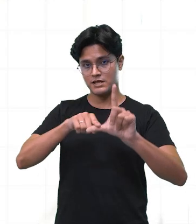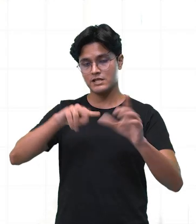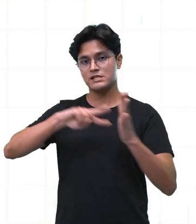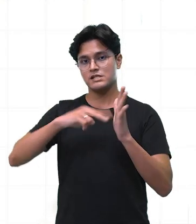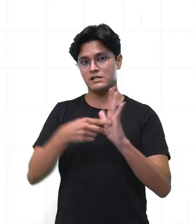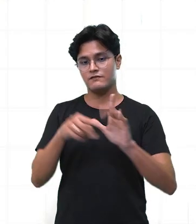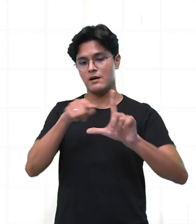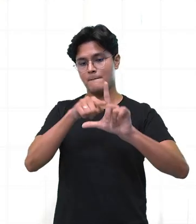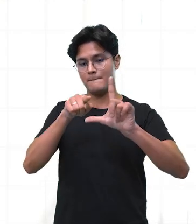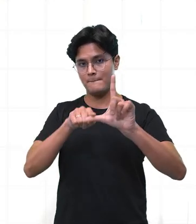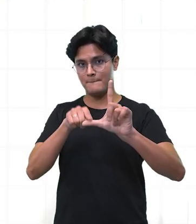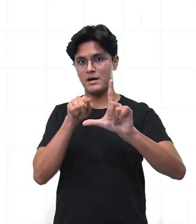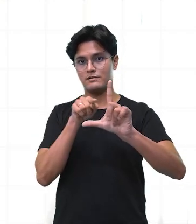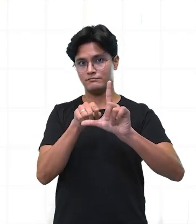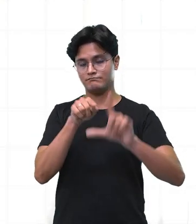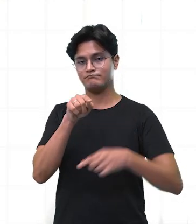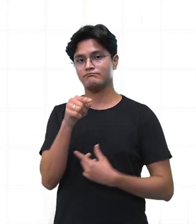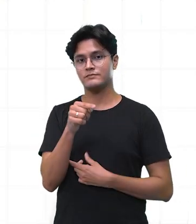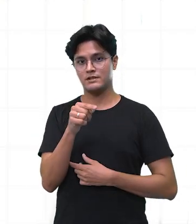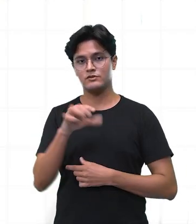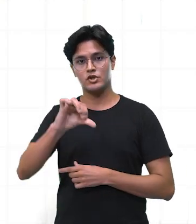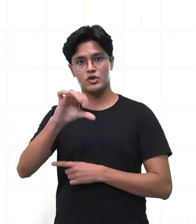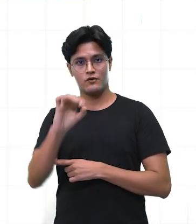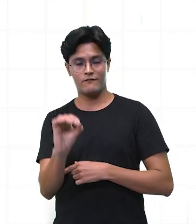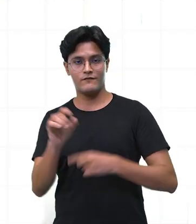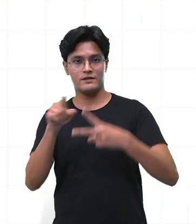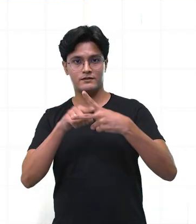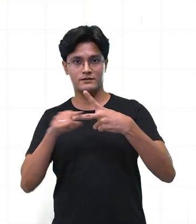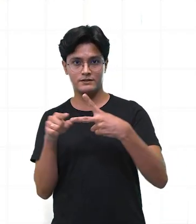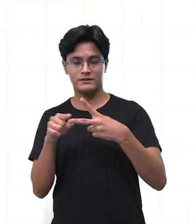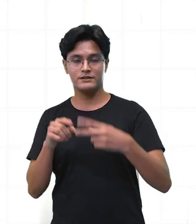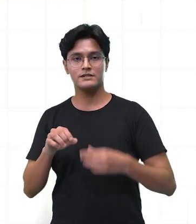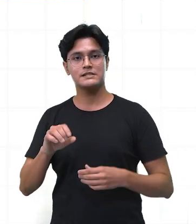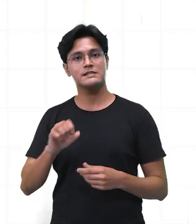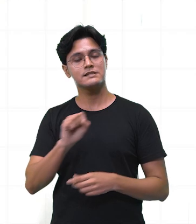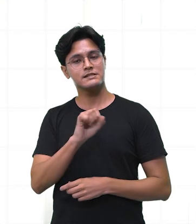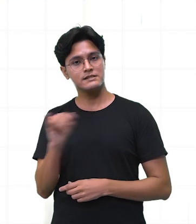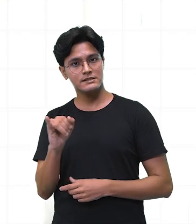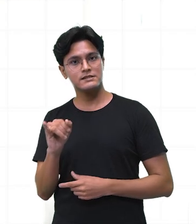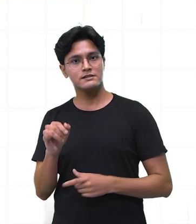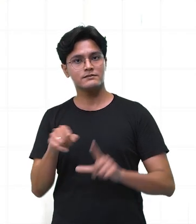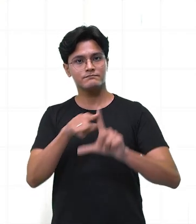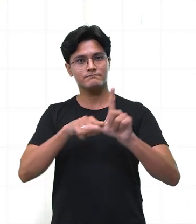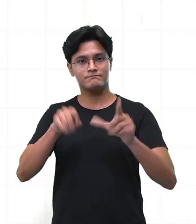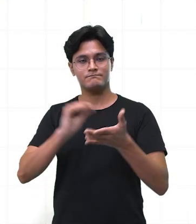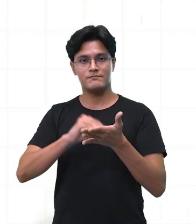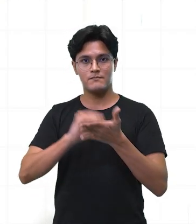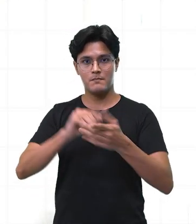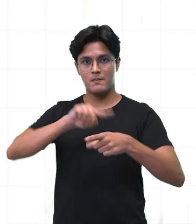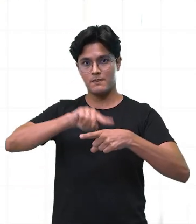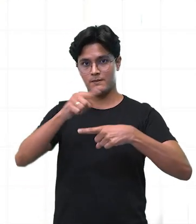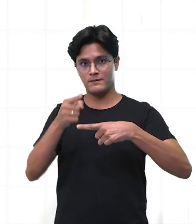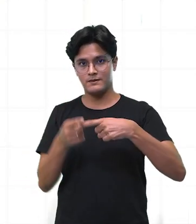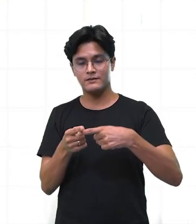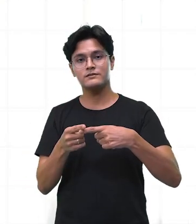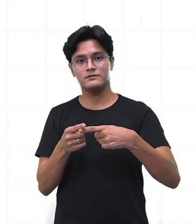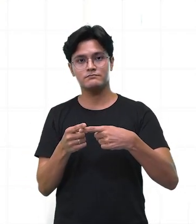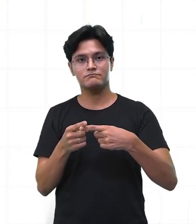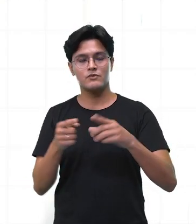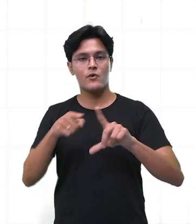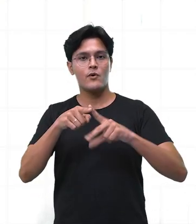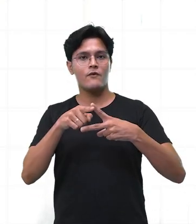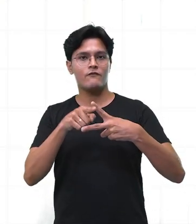A palavrinha suplementar indica que o ângulo possui 180 graus. Tá